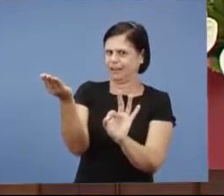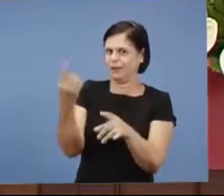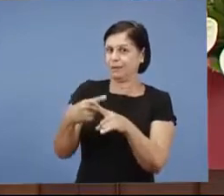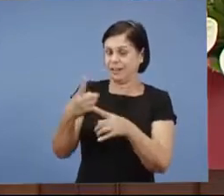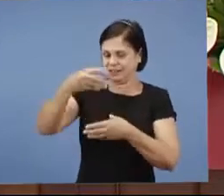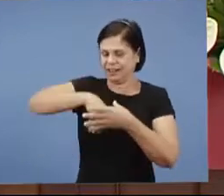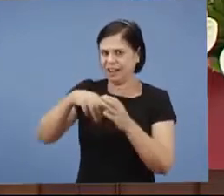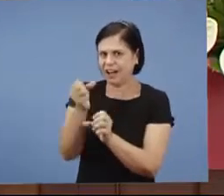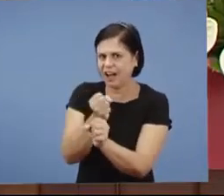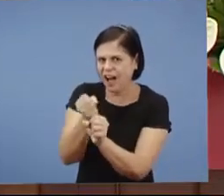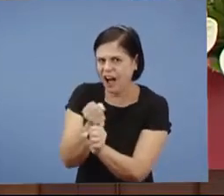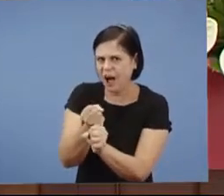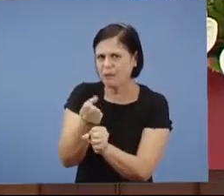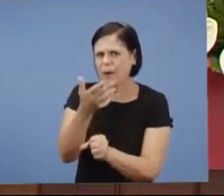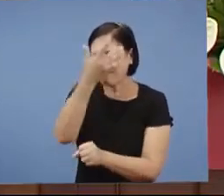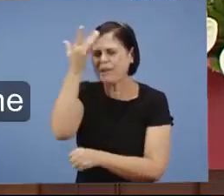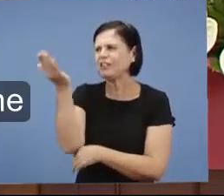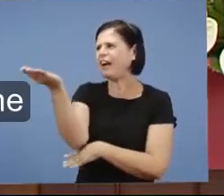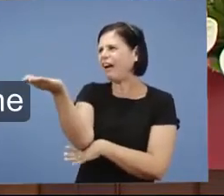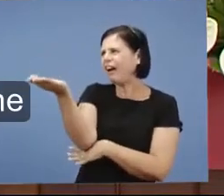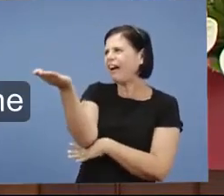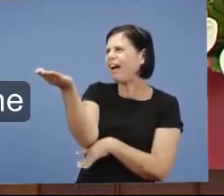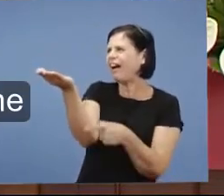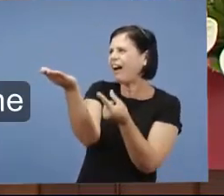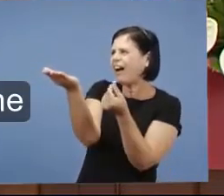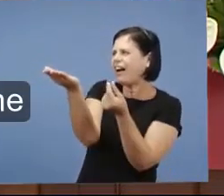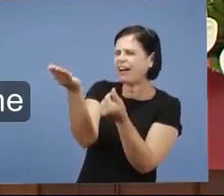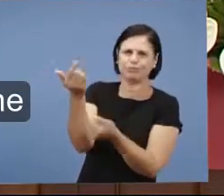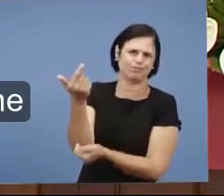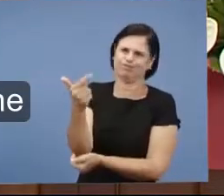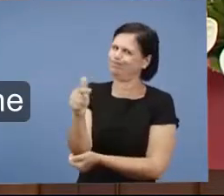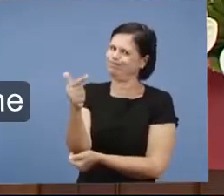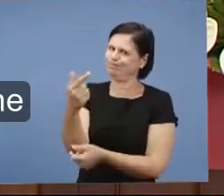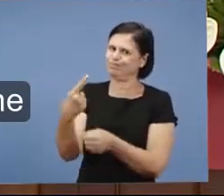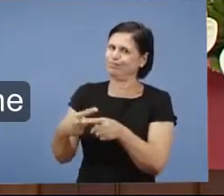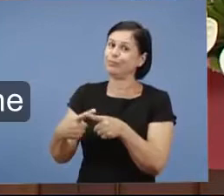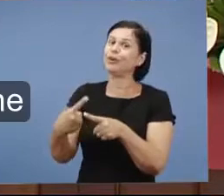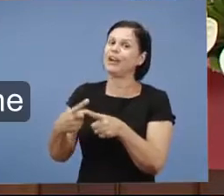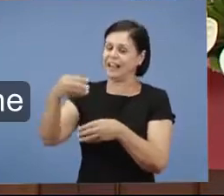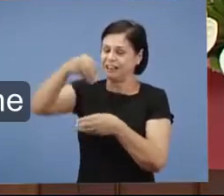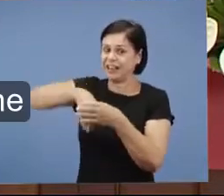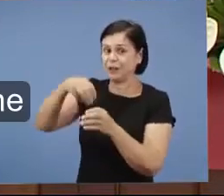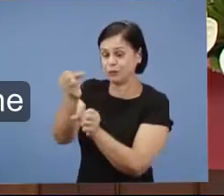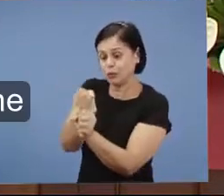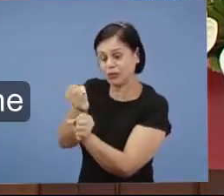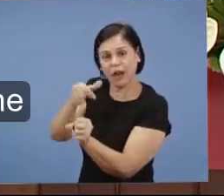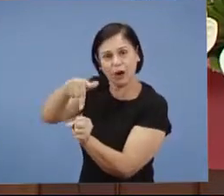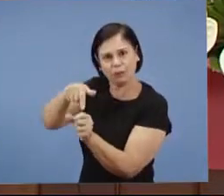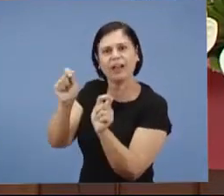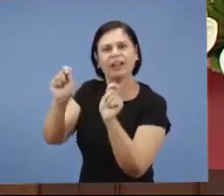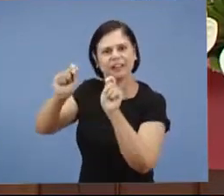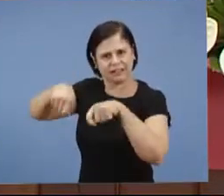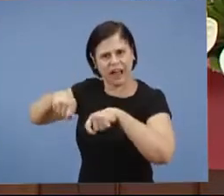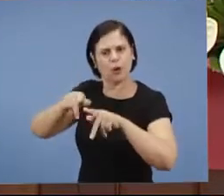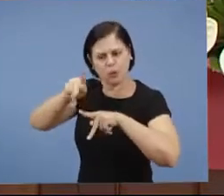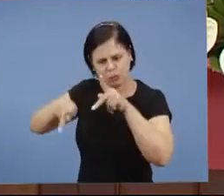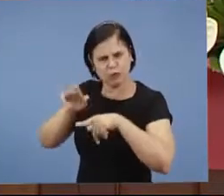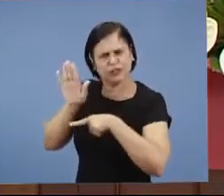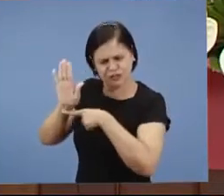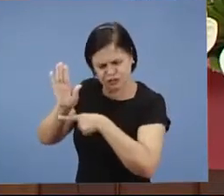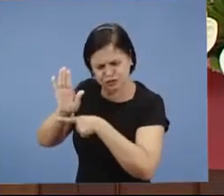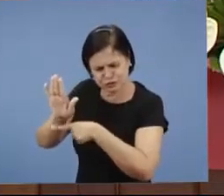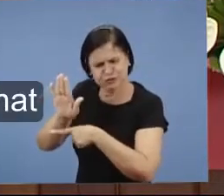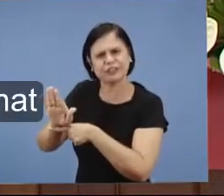obra não tem mendigos. Essa obra é uma obra que pode assistir alguém por alguma necessidade, por um